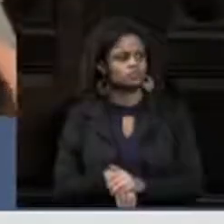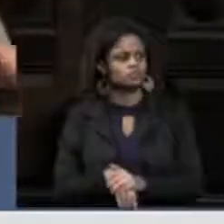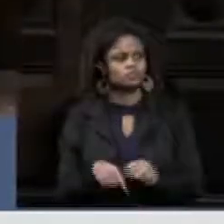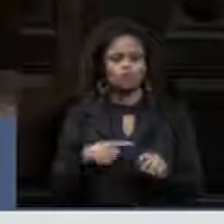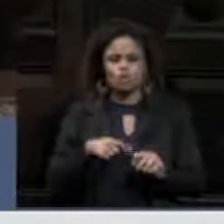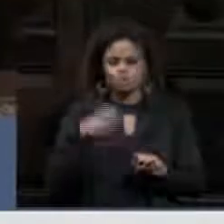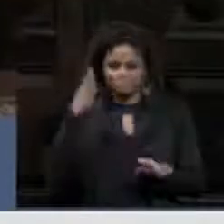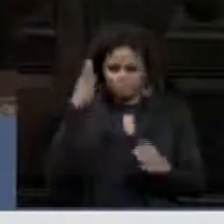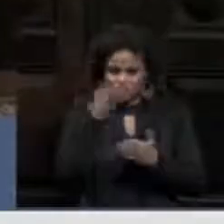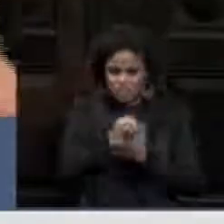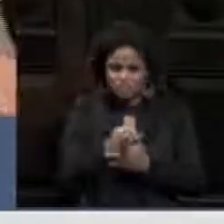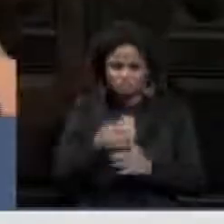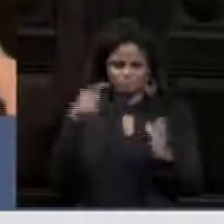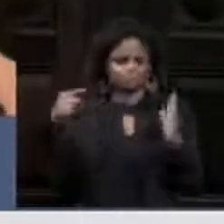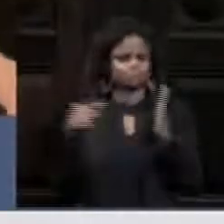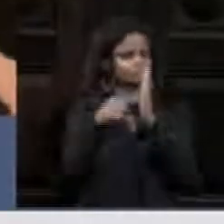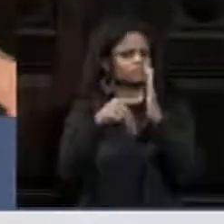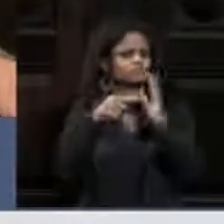no âmago